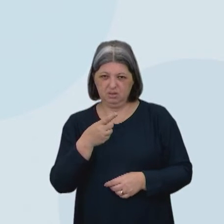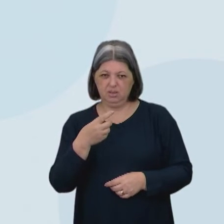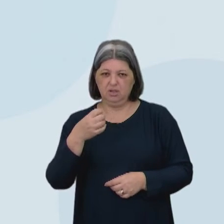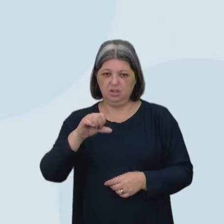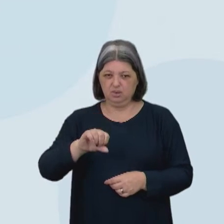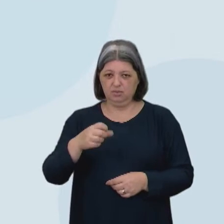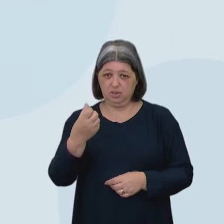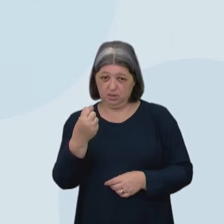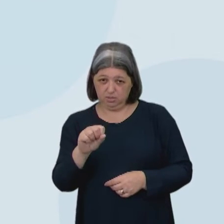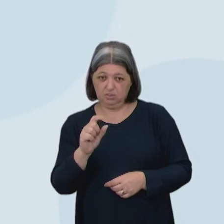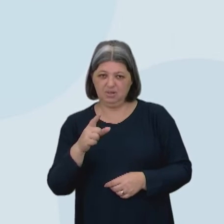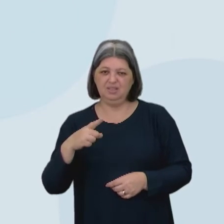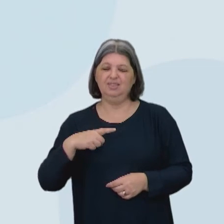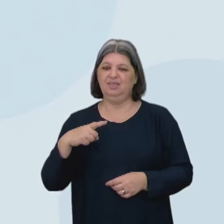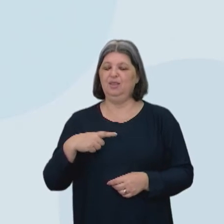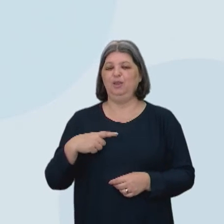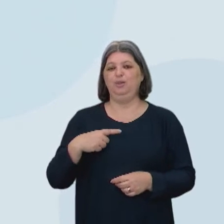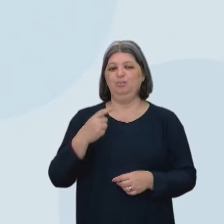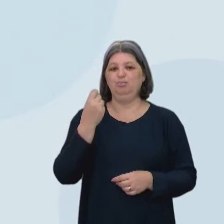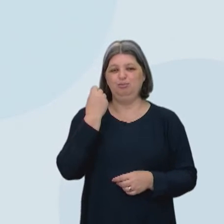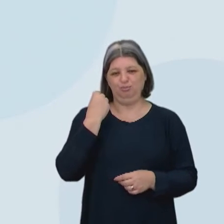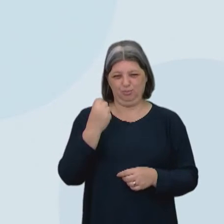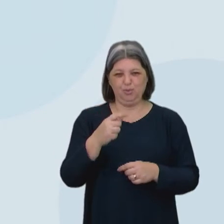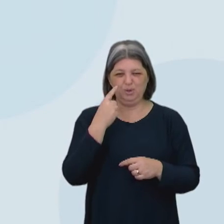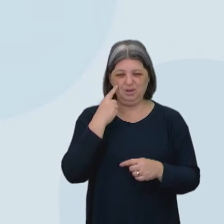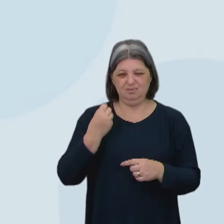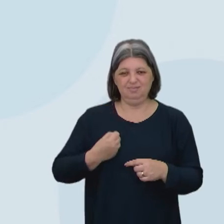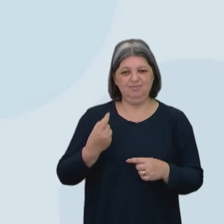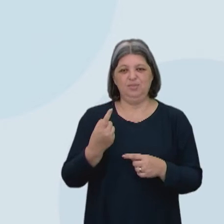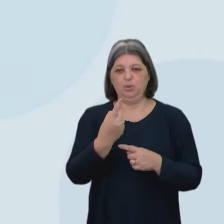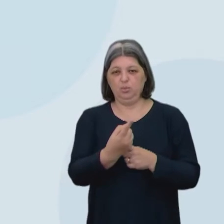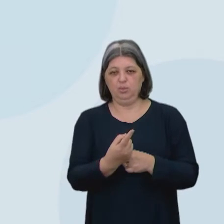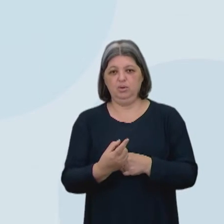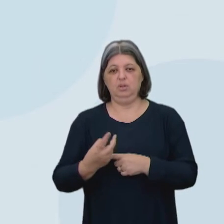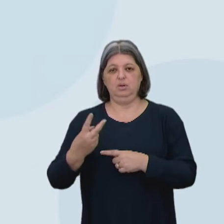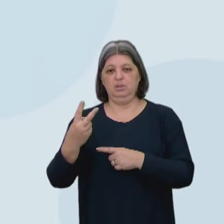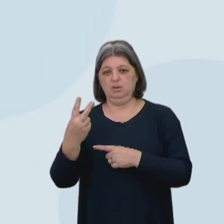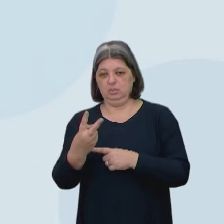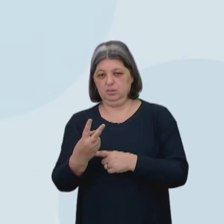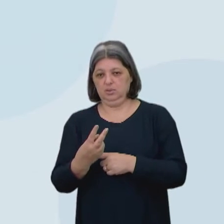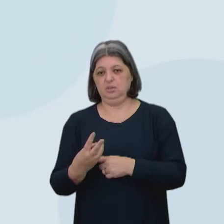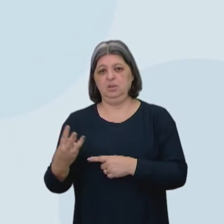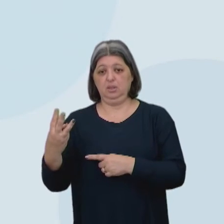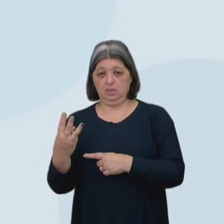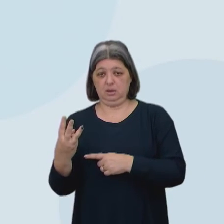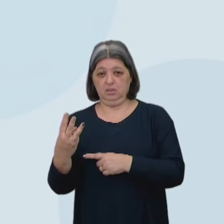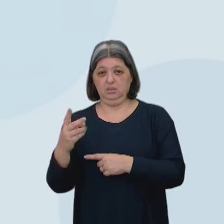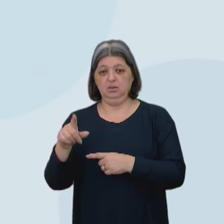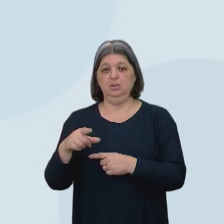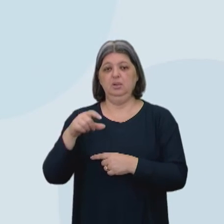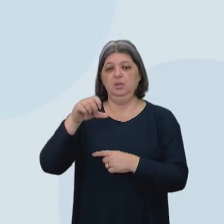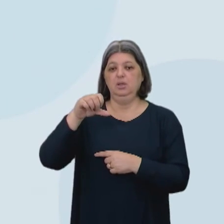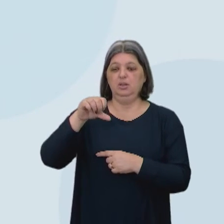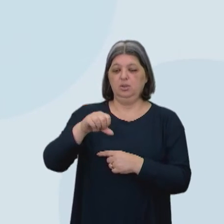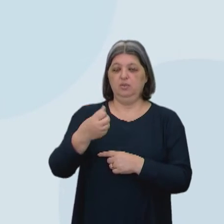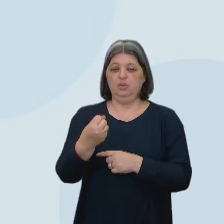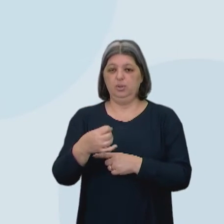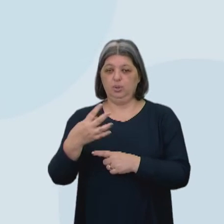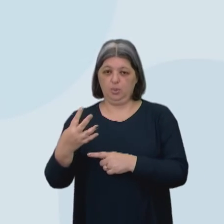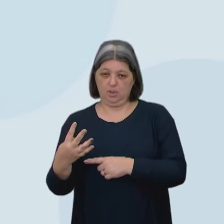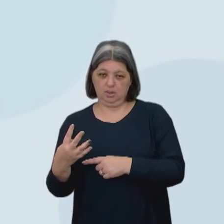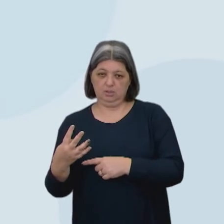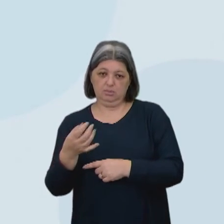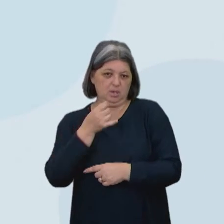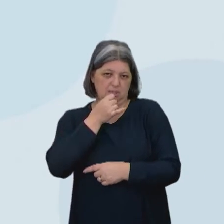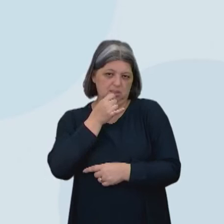repetindo, mas tem um número no meio que não repete, ó. 1, 2, 3, depois vai ter 984, por exemplo, né? A